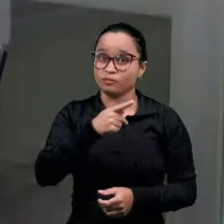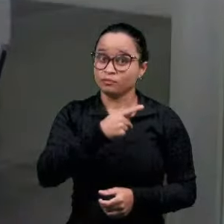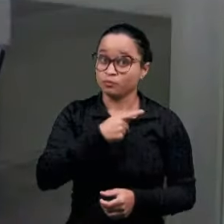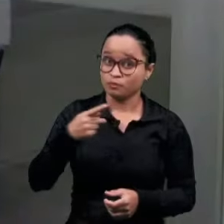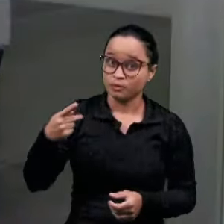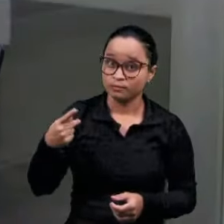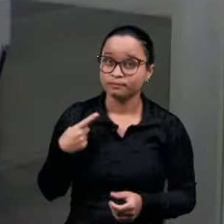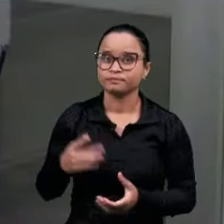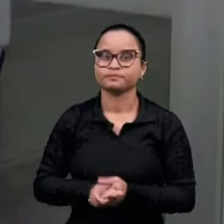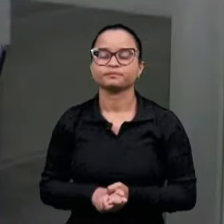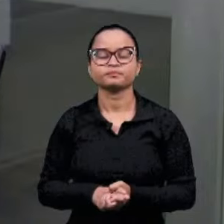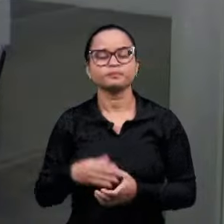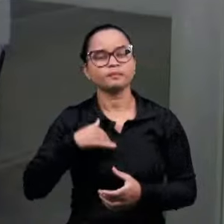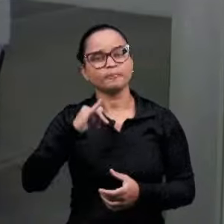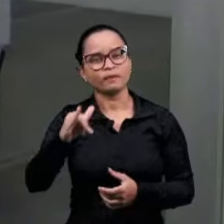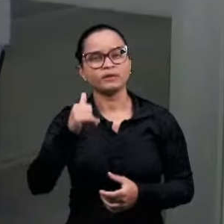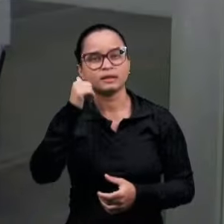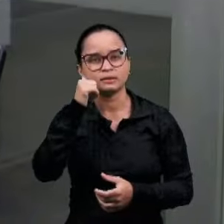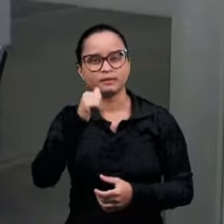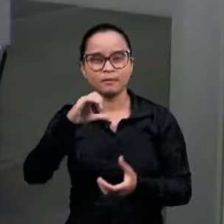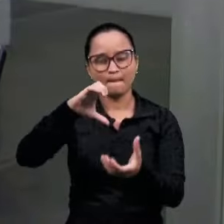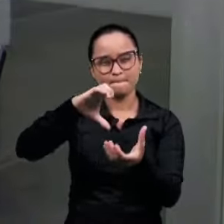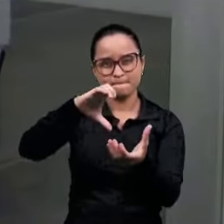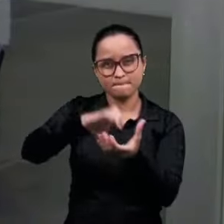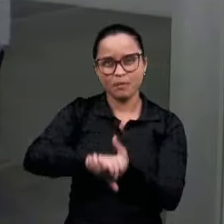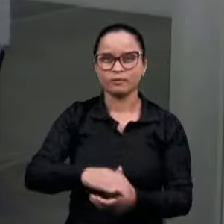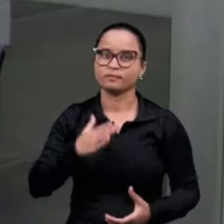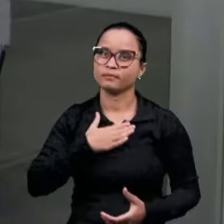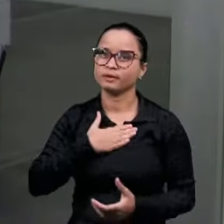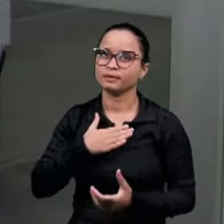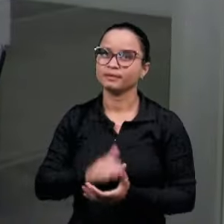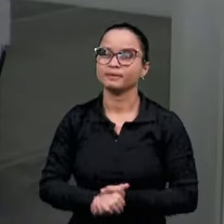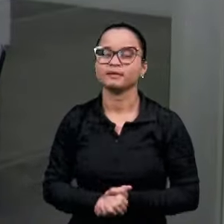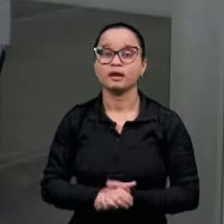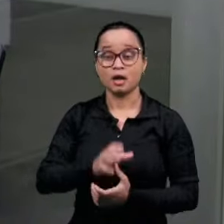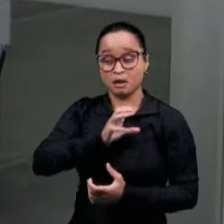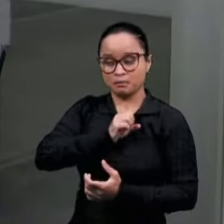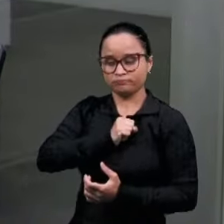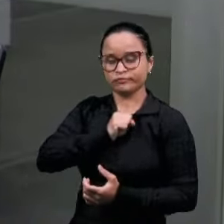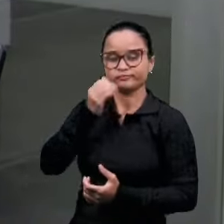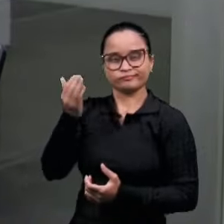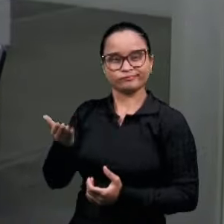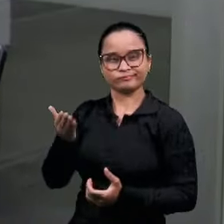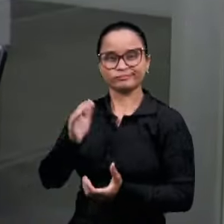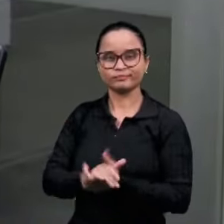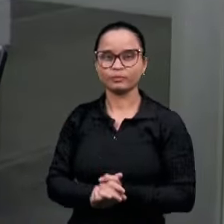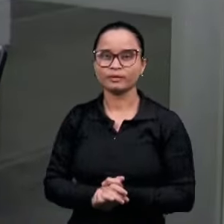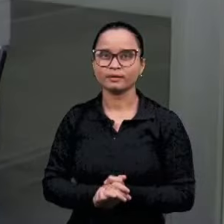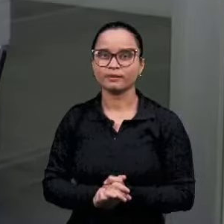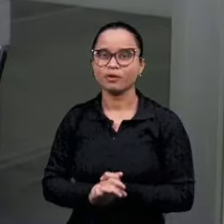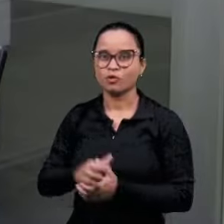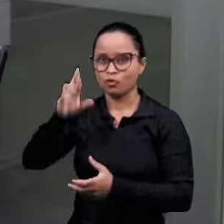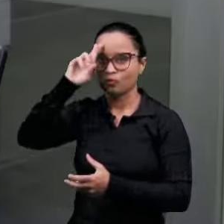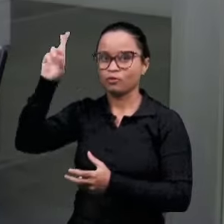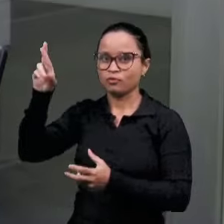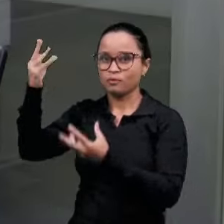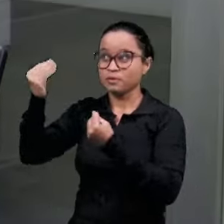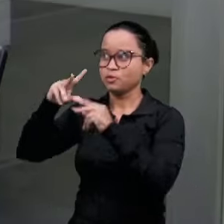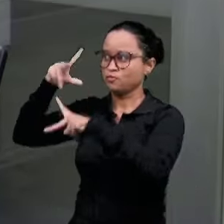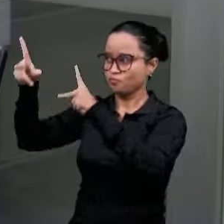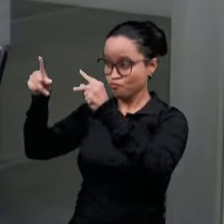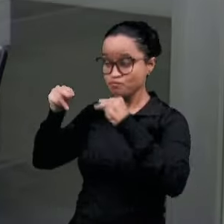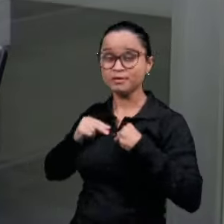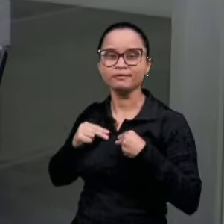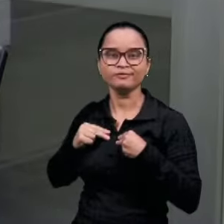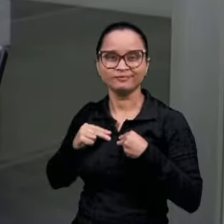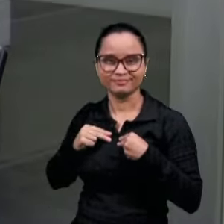Porque eu gosto muito dela, né? Ana. E foi um presente que o Senhor me deu. Eu